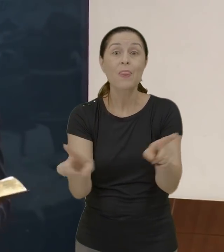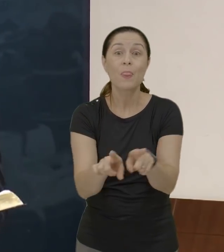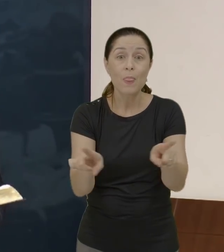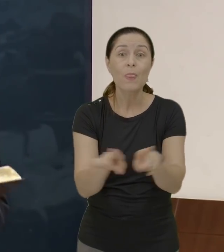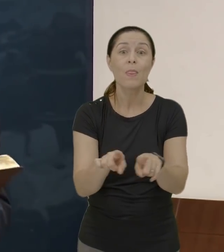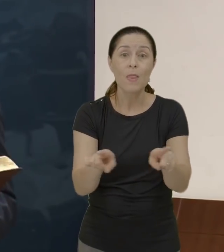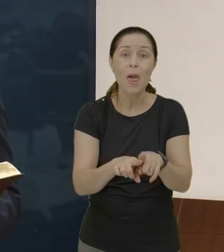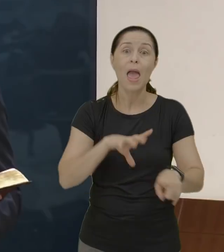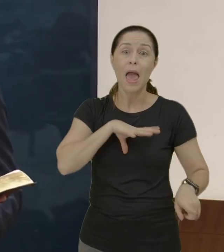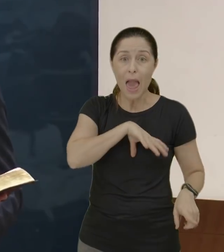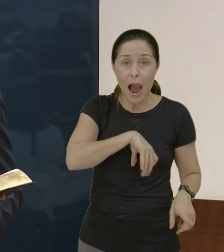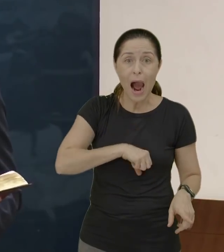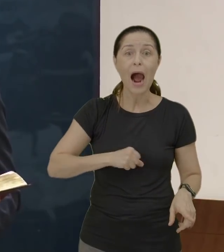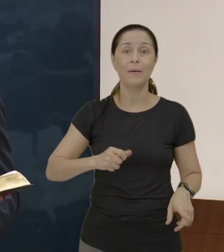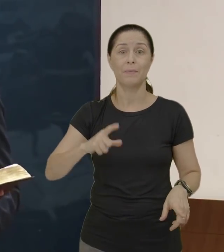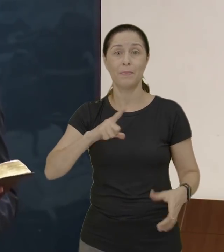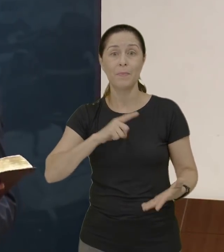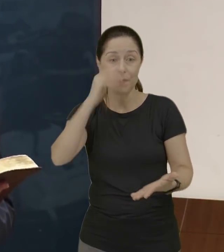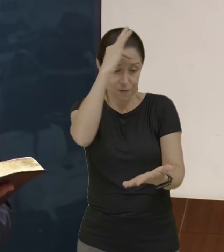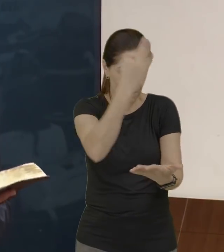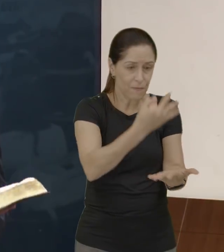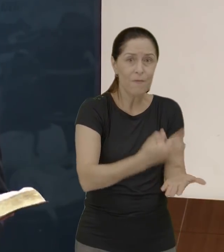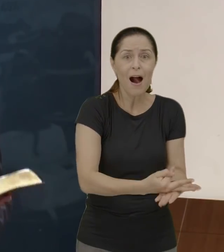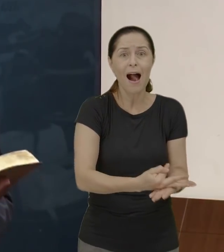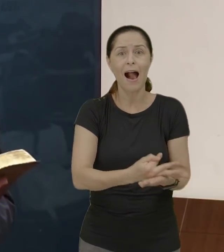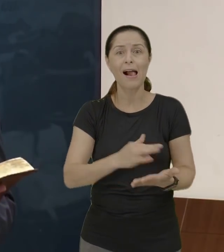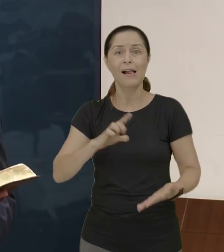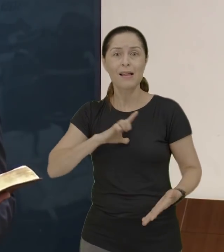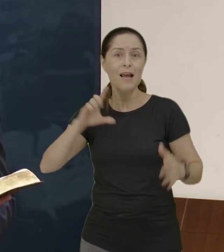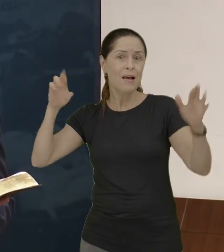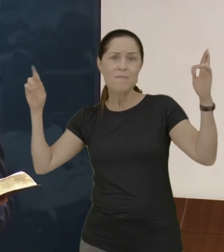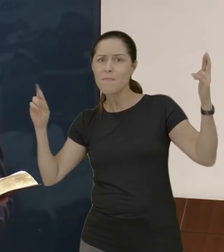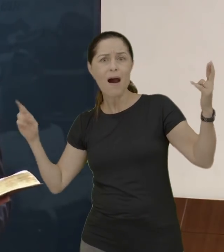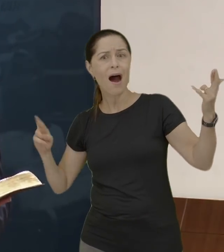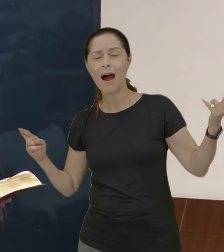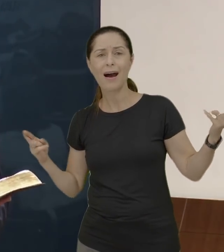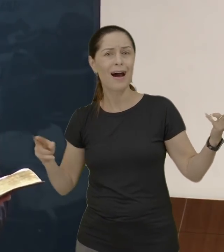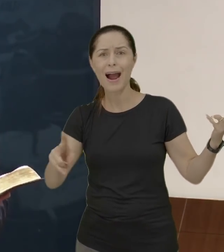Um crente tem fé. Um crente tem esperança.